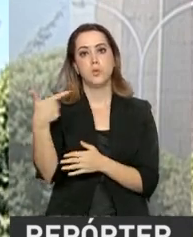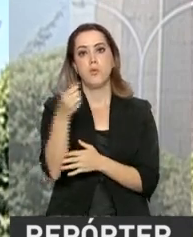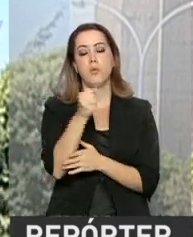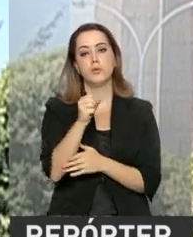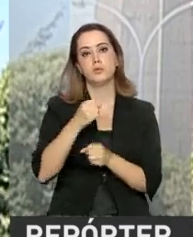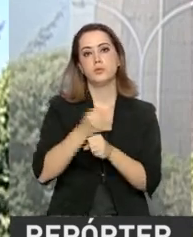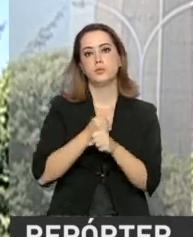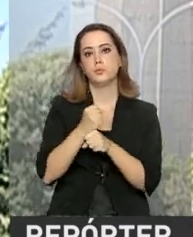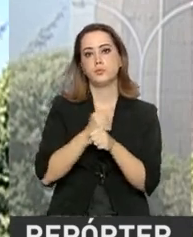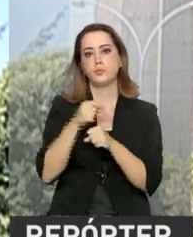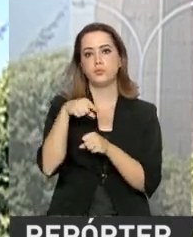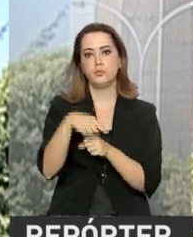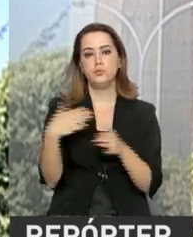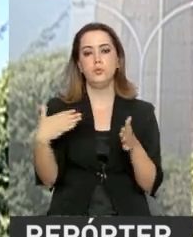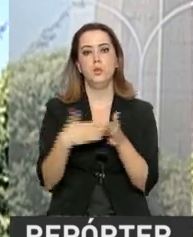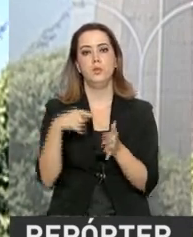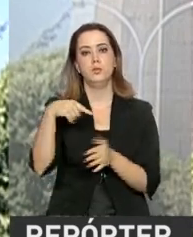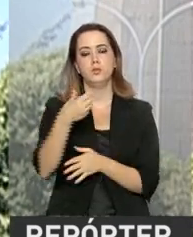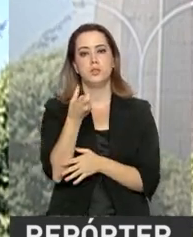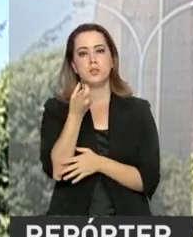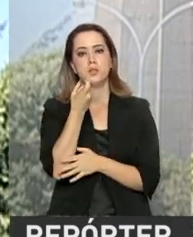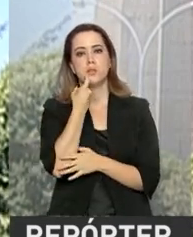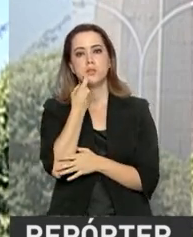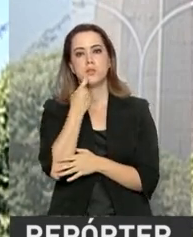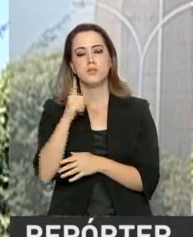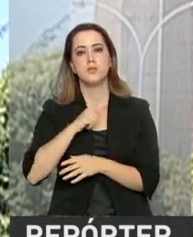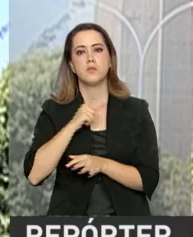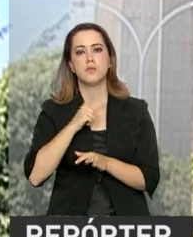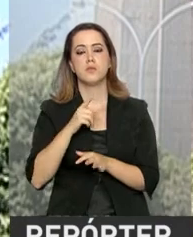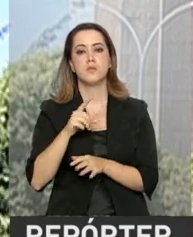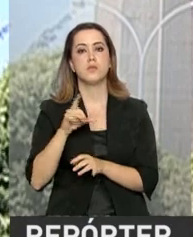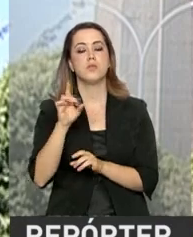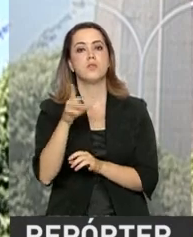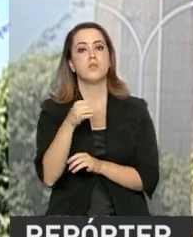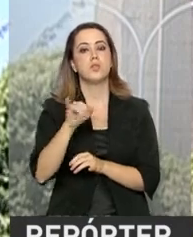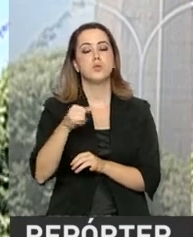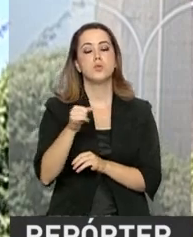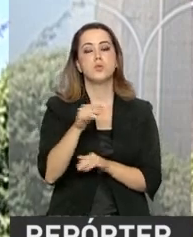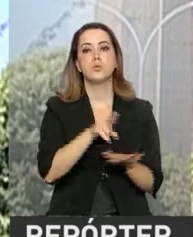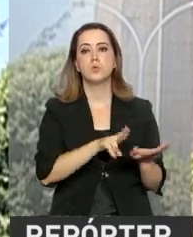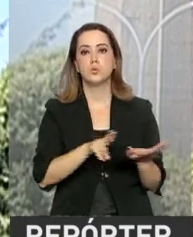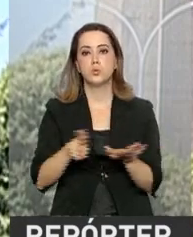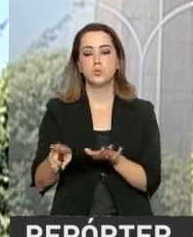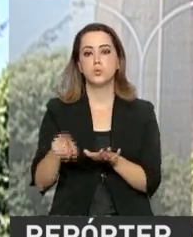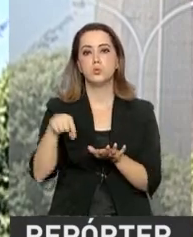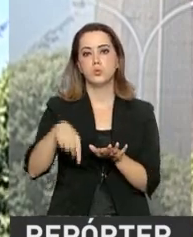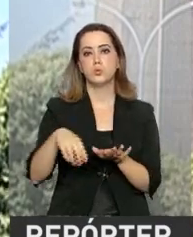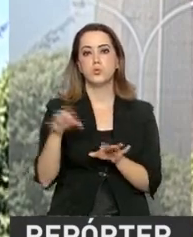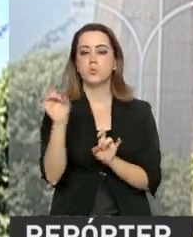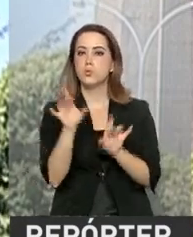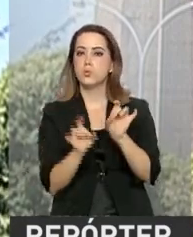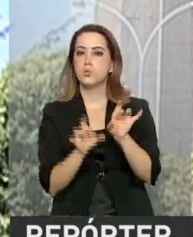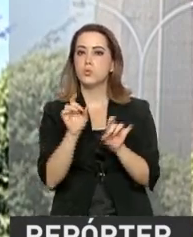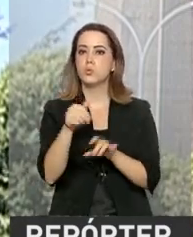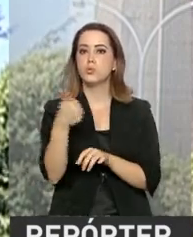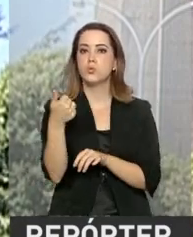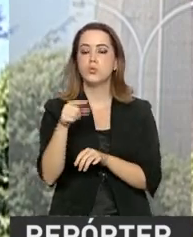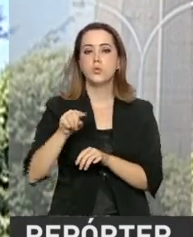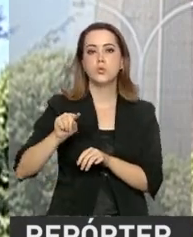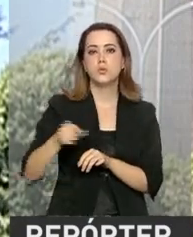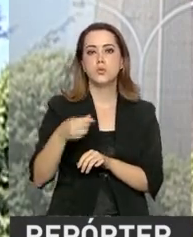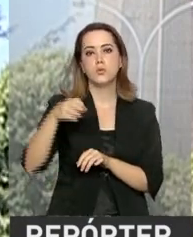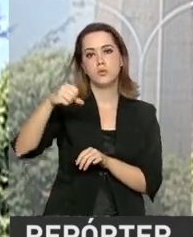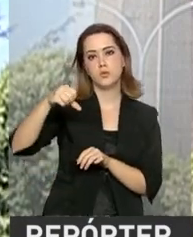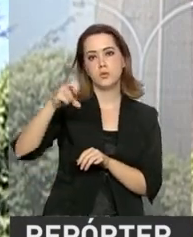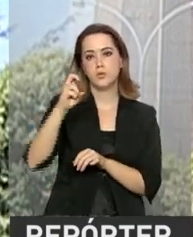anos e até esta sexta-feira a Caixa oferece uma linha especial de juros de 1,95% ao mês para os clientes com